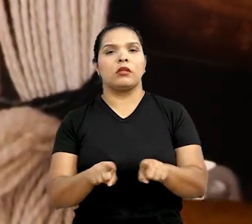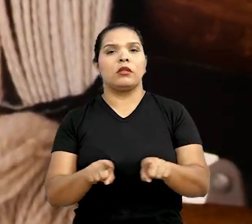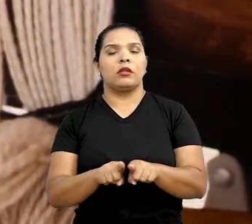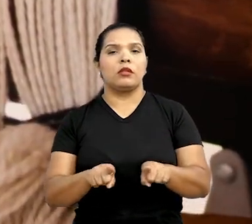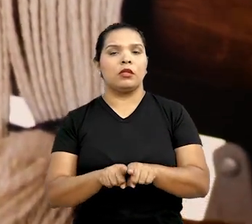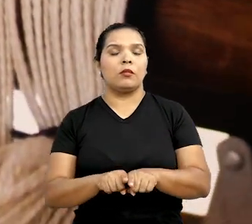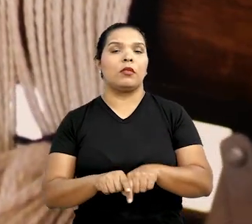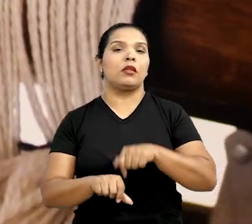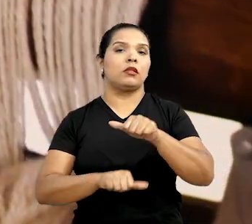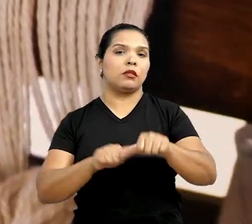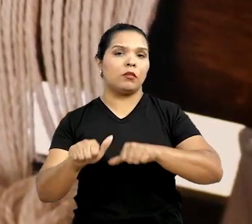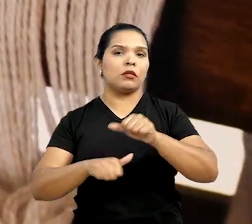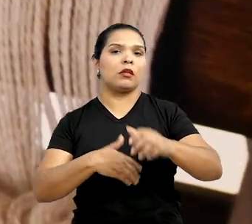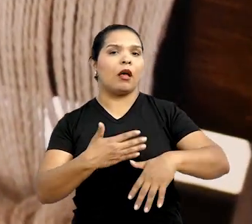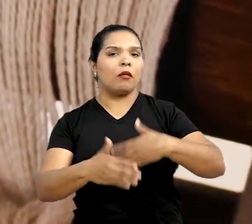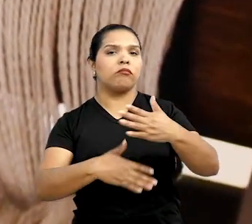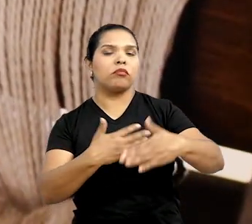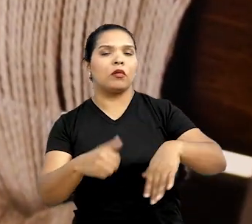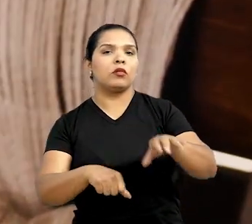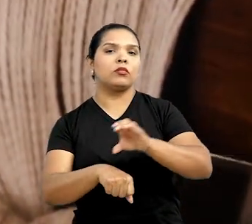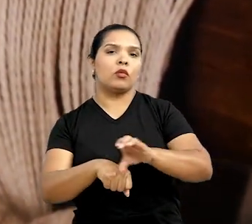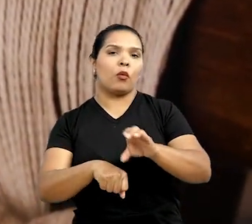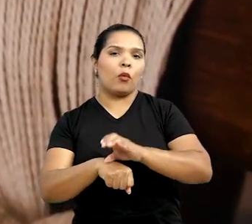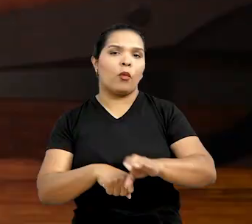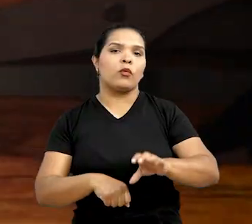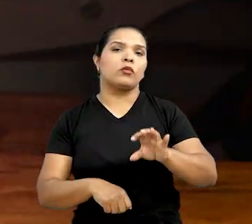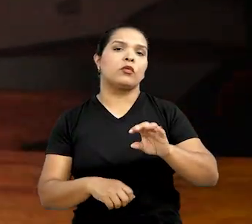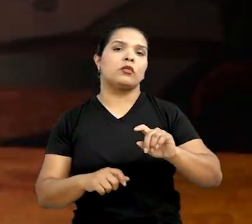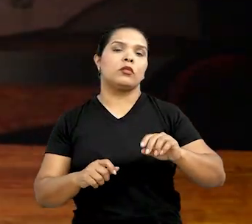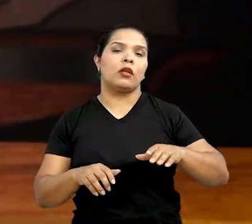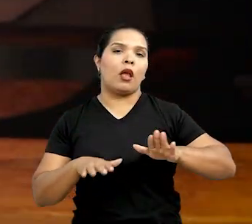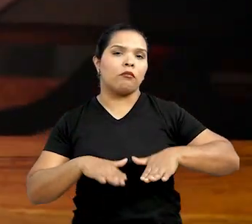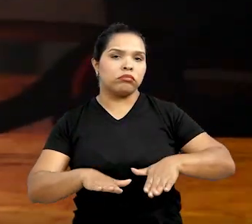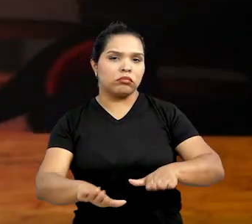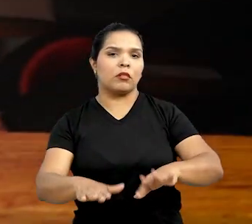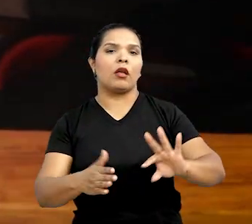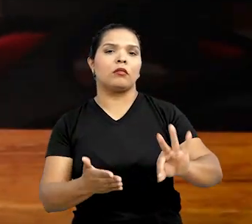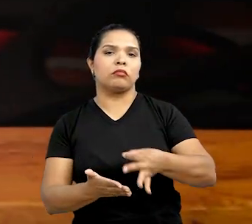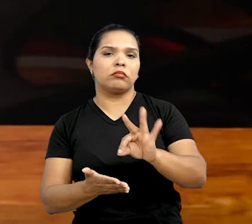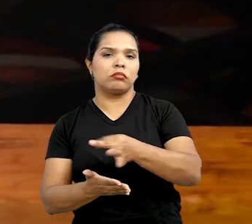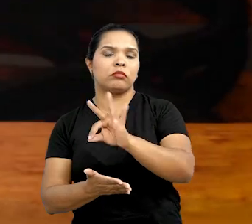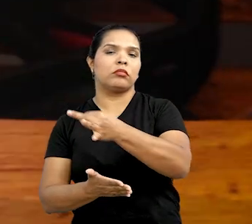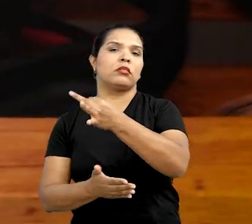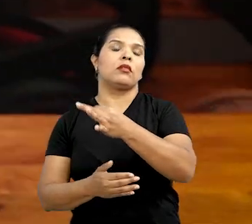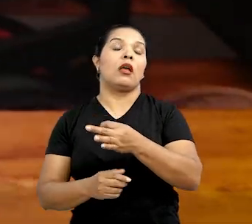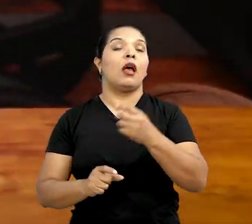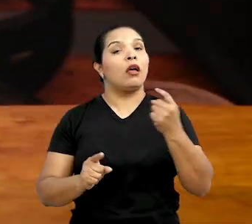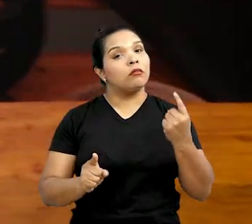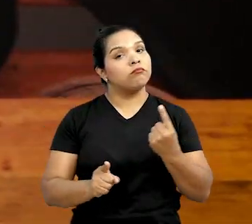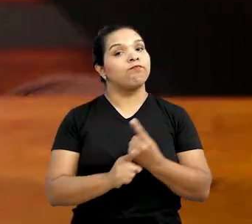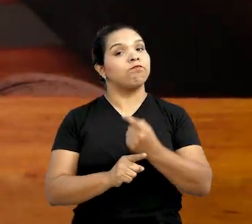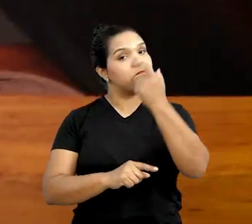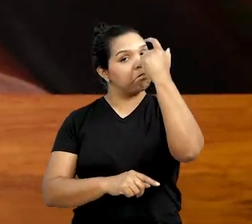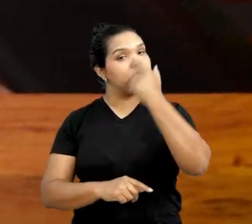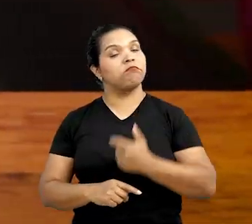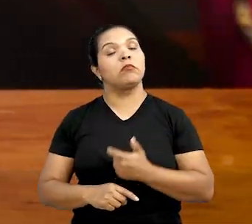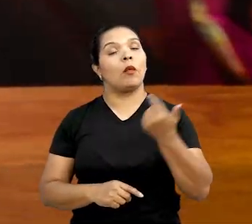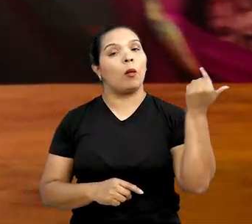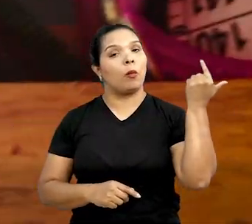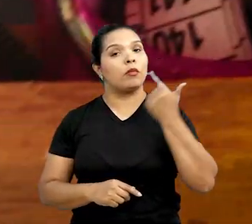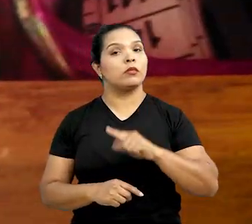das formações que foram tendo, de cursos de tecelagem, de corte e costura, é que eu vou me encontrando